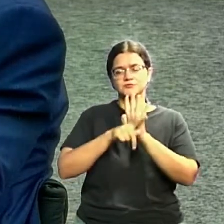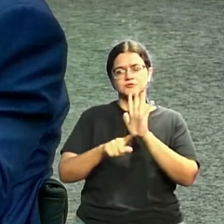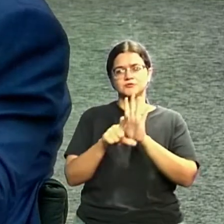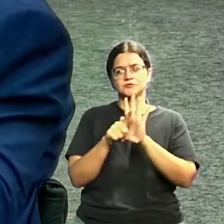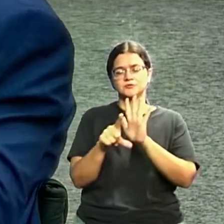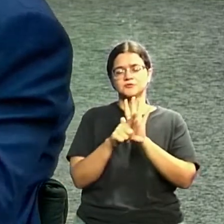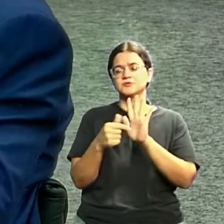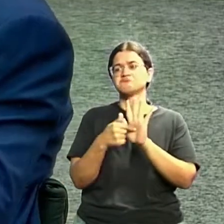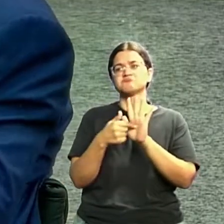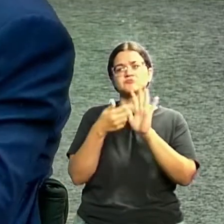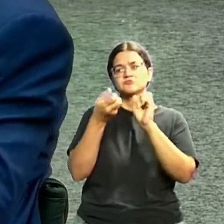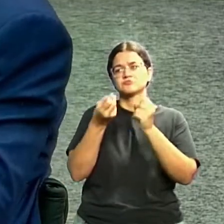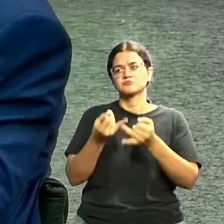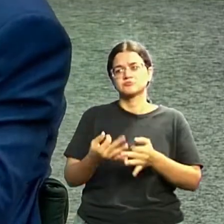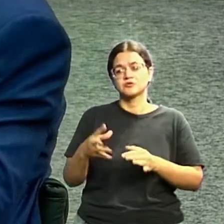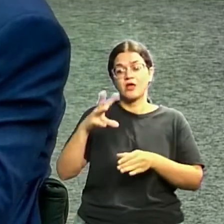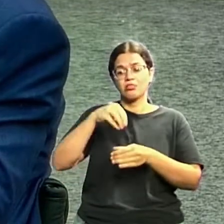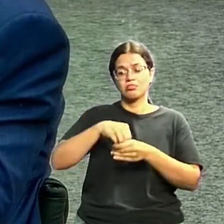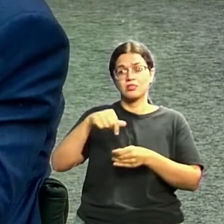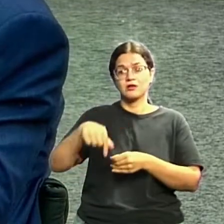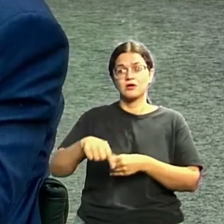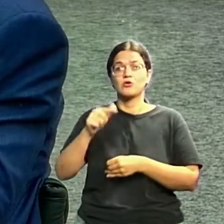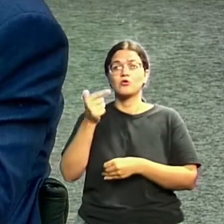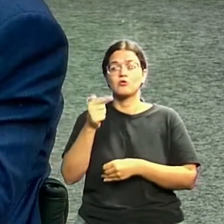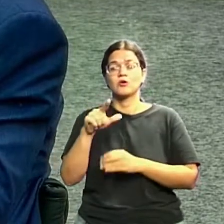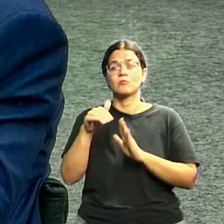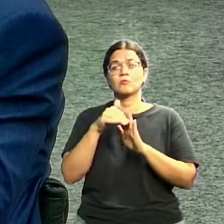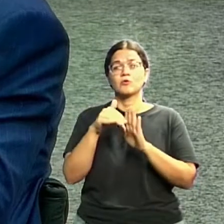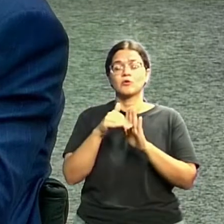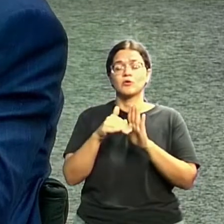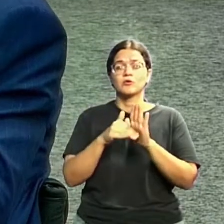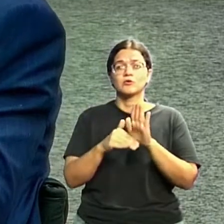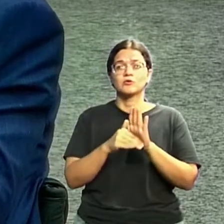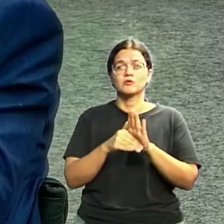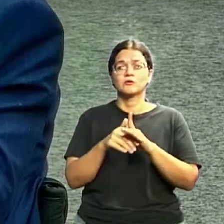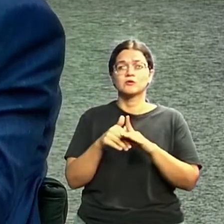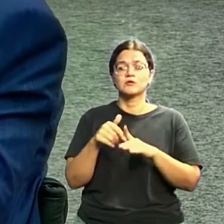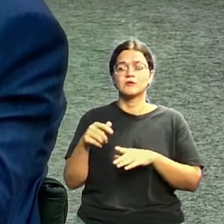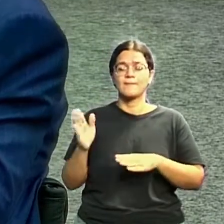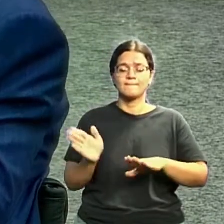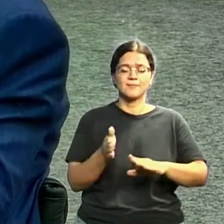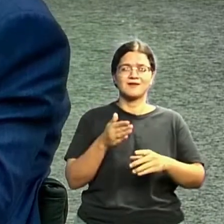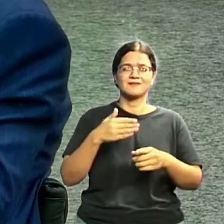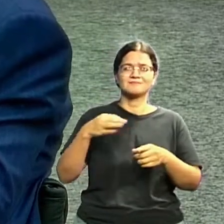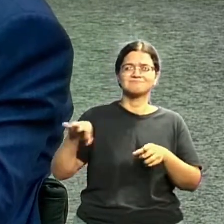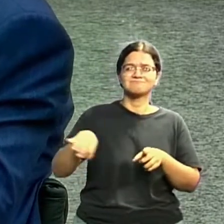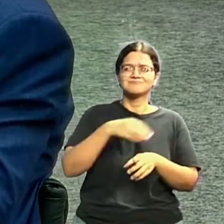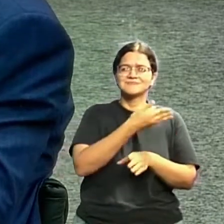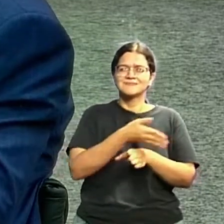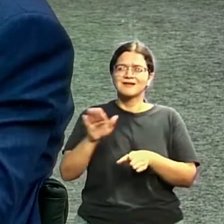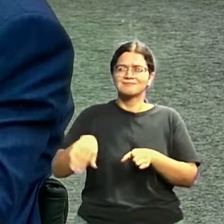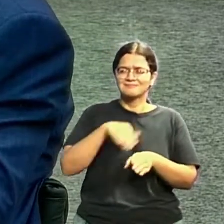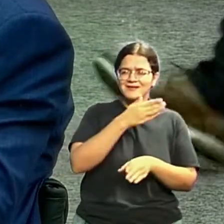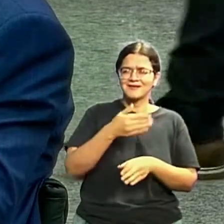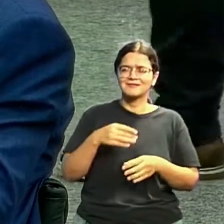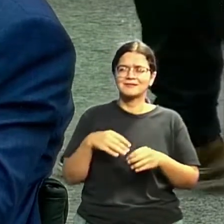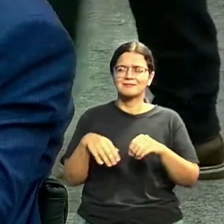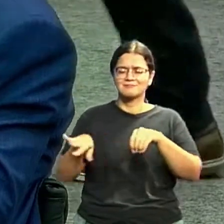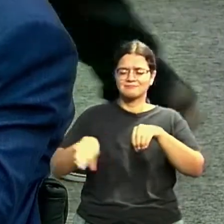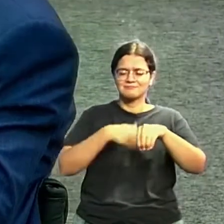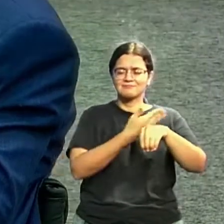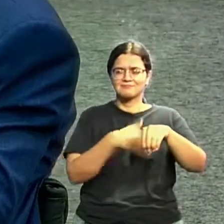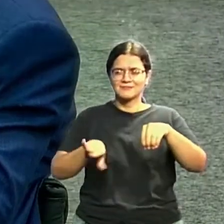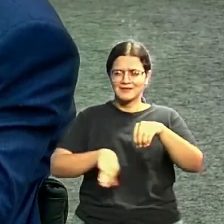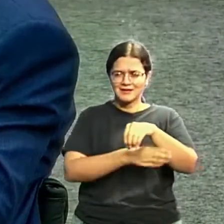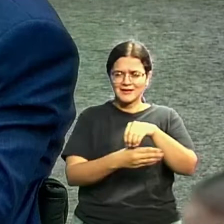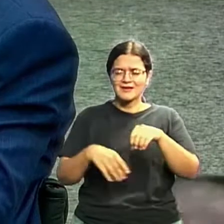lei que institui no âmbito do município de Goiânia o programa Tênis de Mesa para Todos. Então, é um